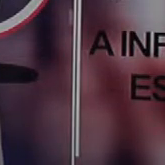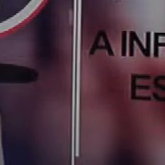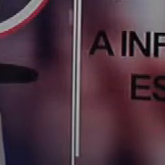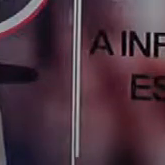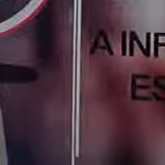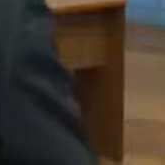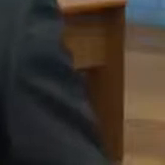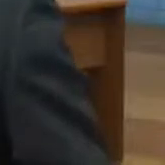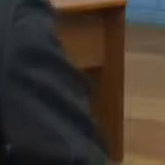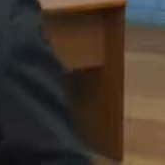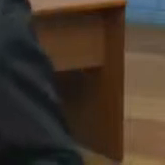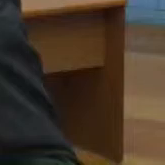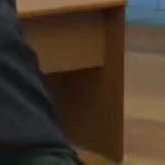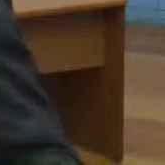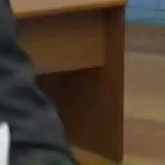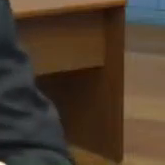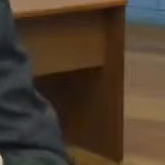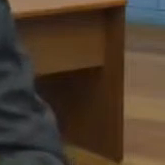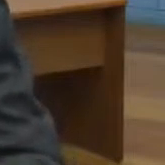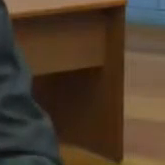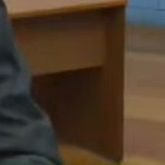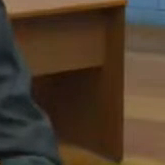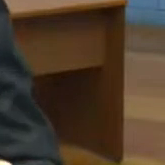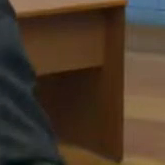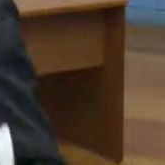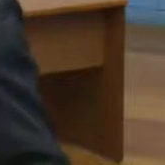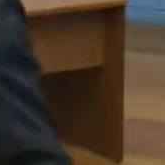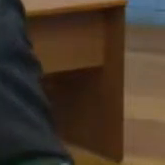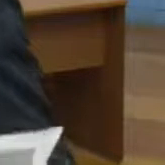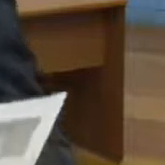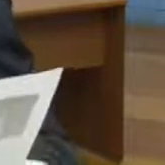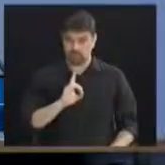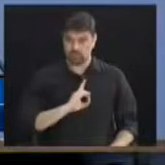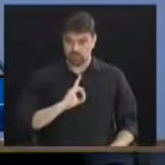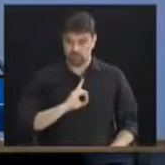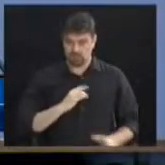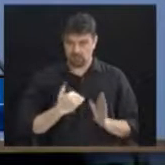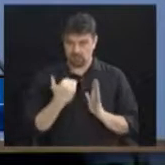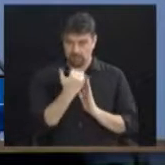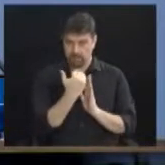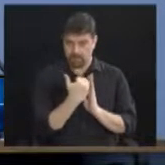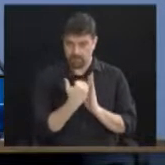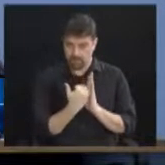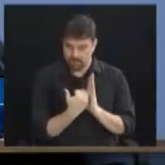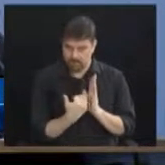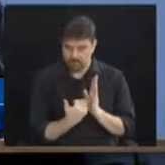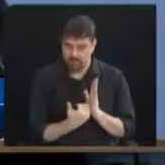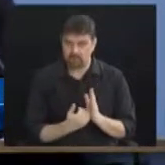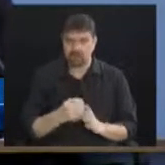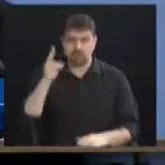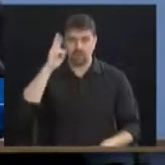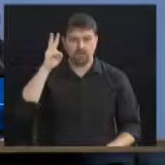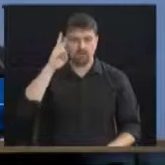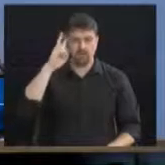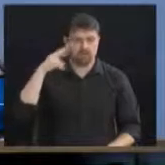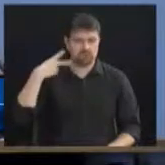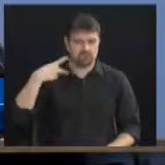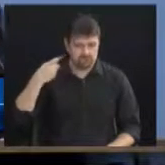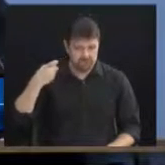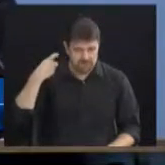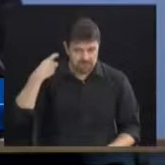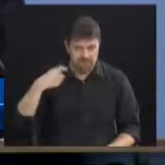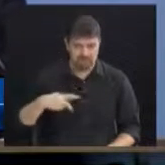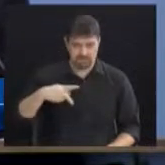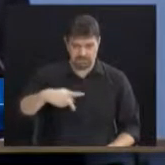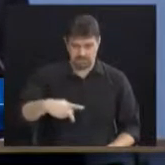primeiro expediente. O vereador professor Alberto foi à tribuna comentar iniciativas da Câmara de incentivo à doação de sangue.